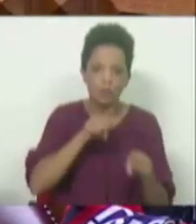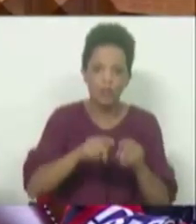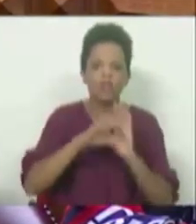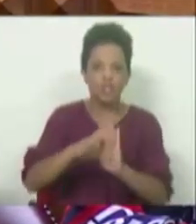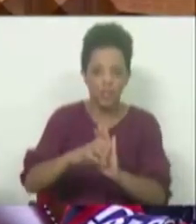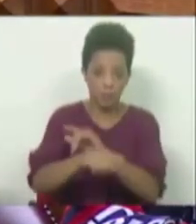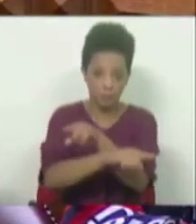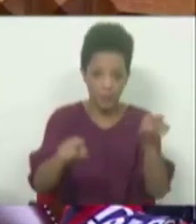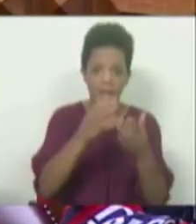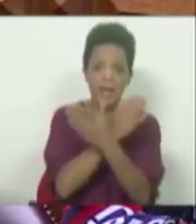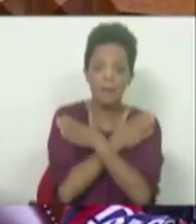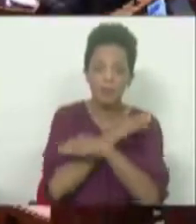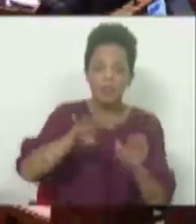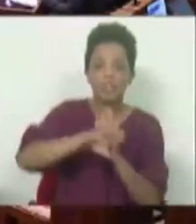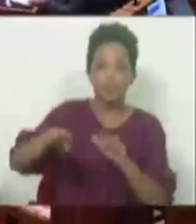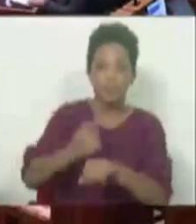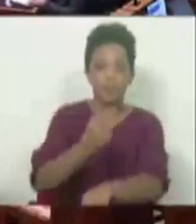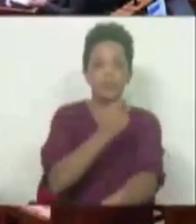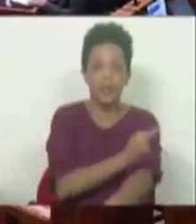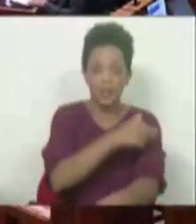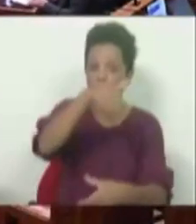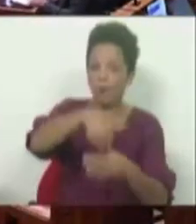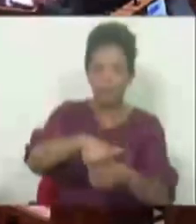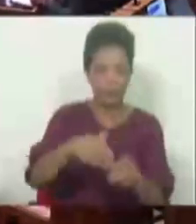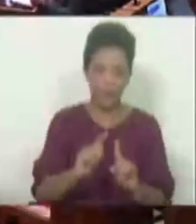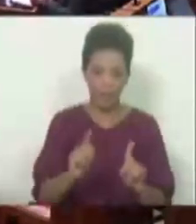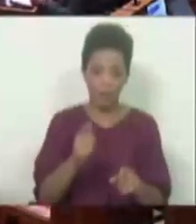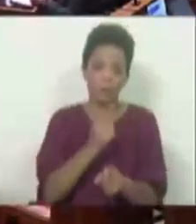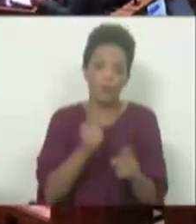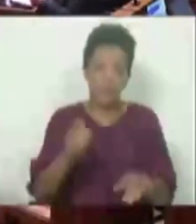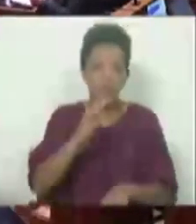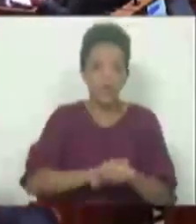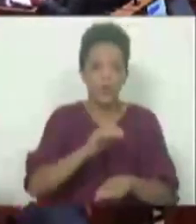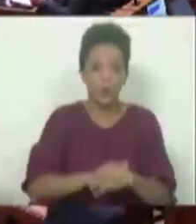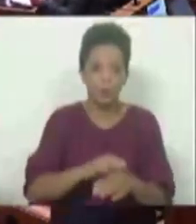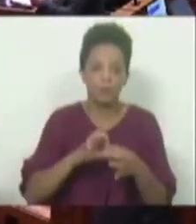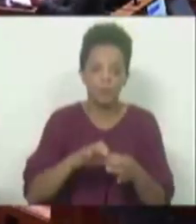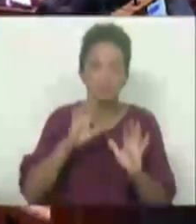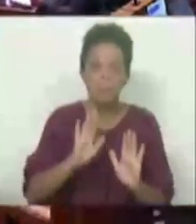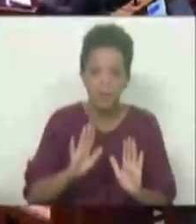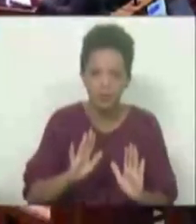Chega. Os vossos amigos da extrema-direita não votaram isto, porque evidentemente são, aliás,